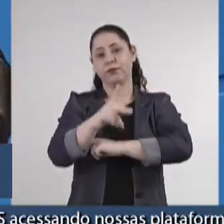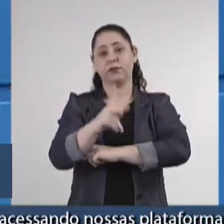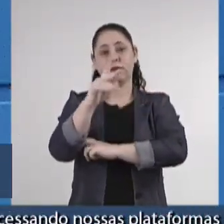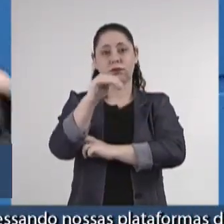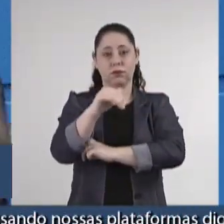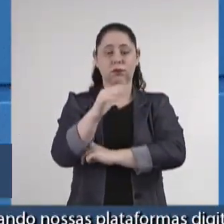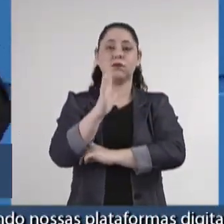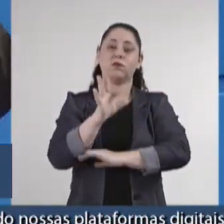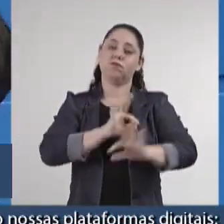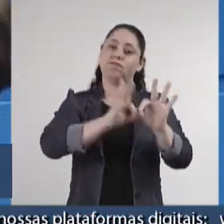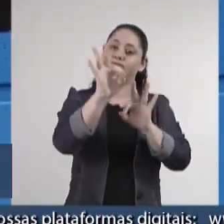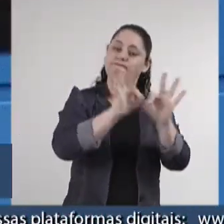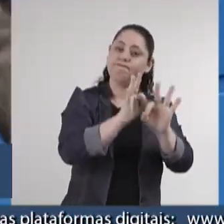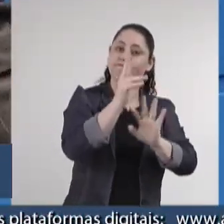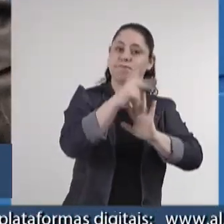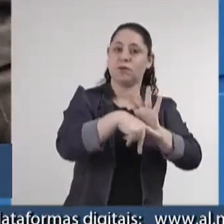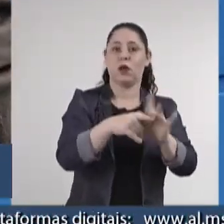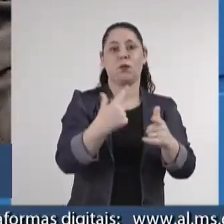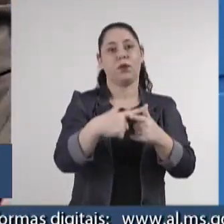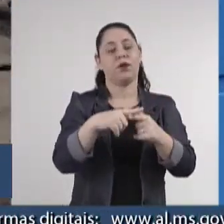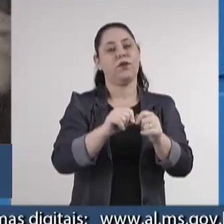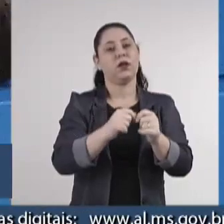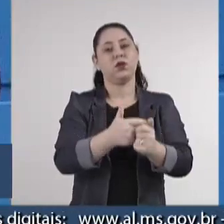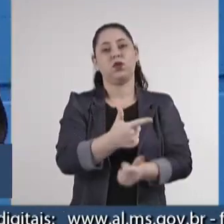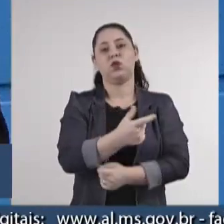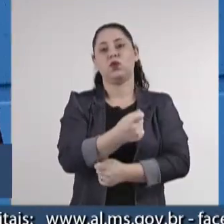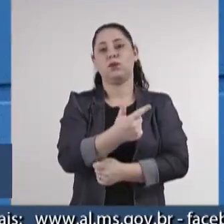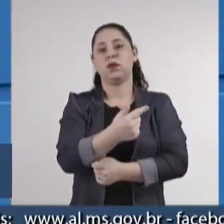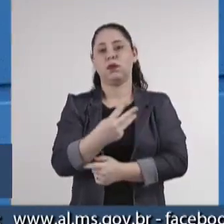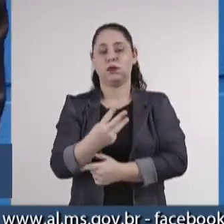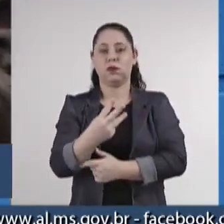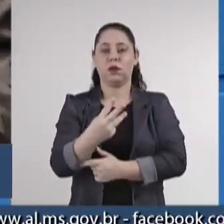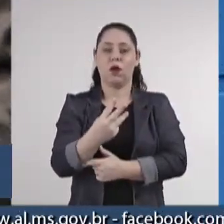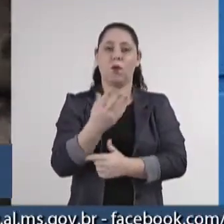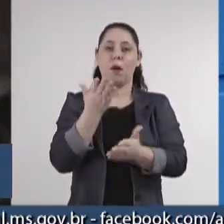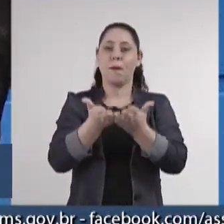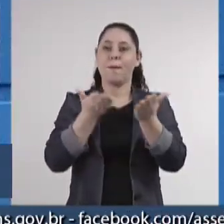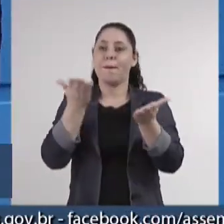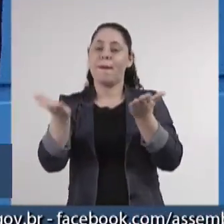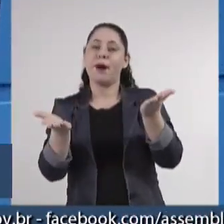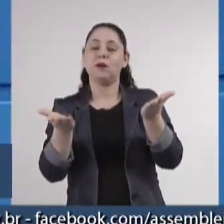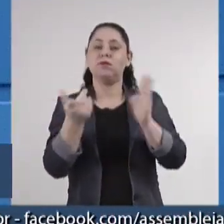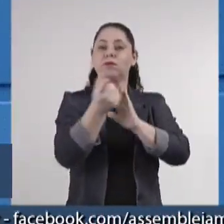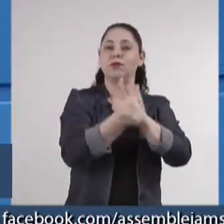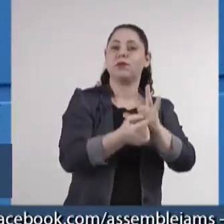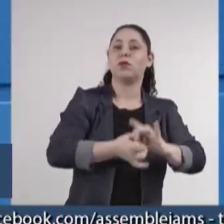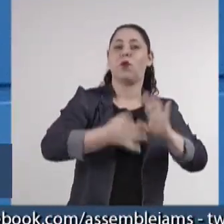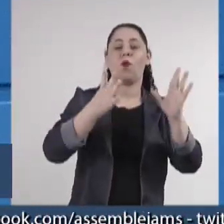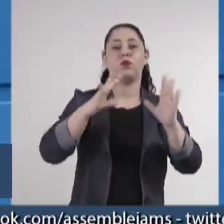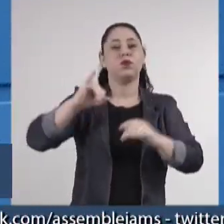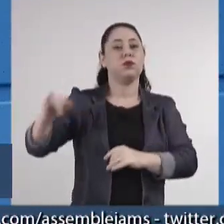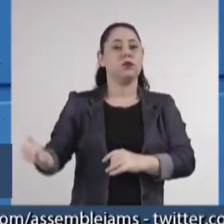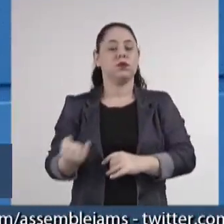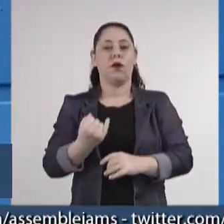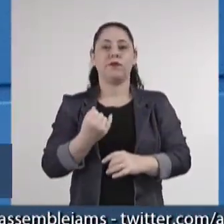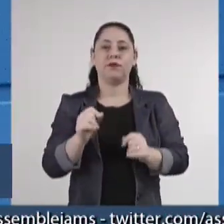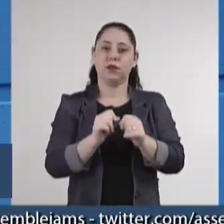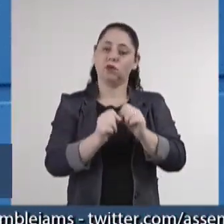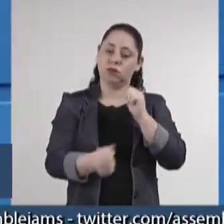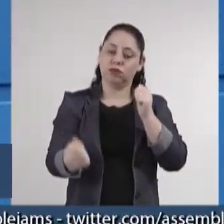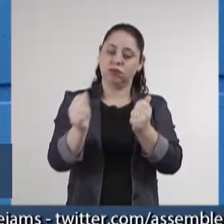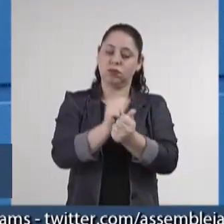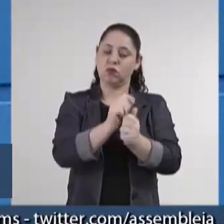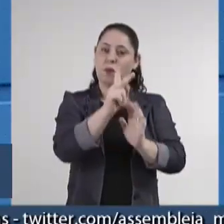bem elaborado, porque foi feito em 2013 para licitação, ao longo dos anos teve a oportunidade de fazer as várias adequações